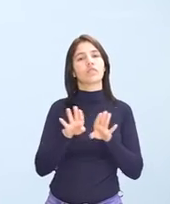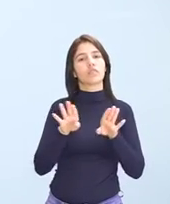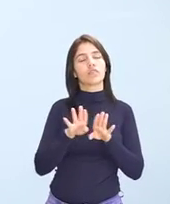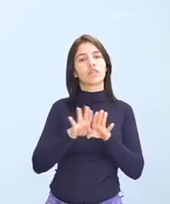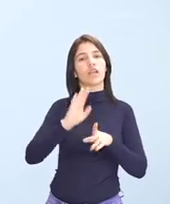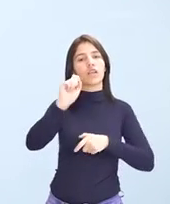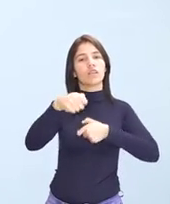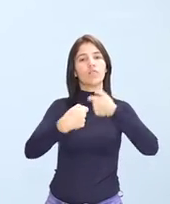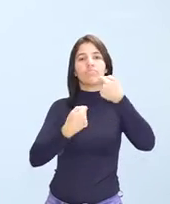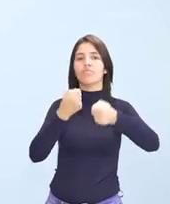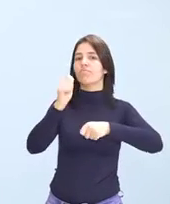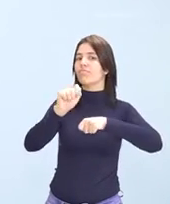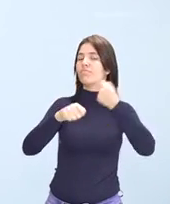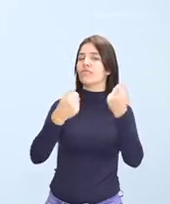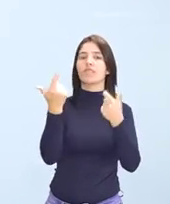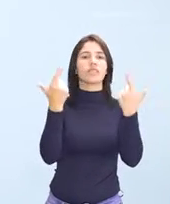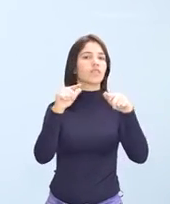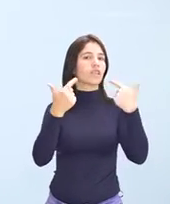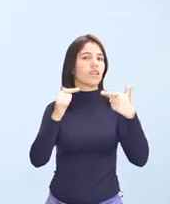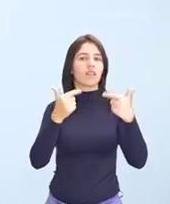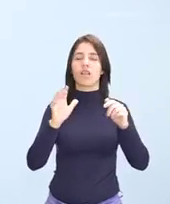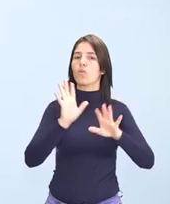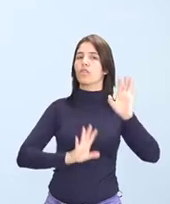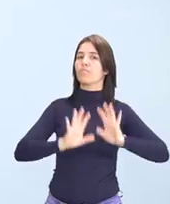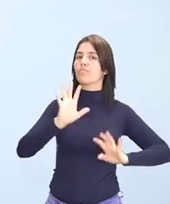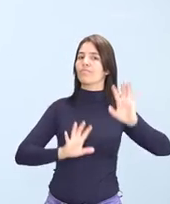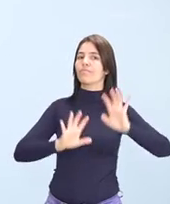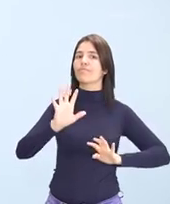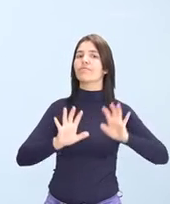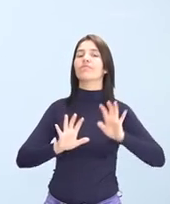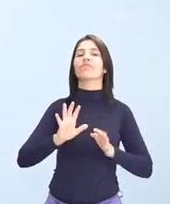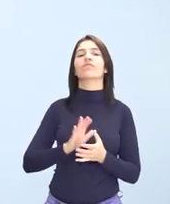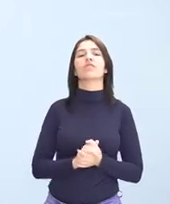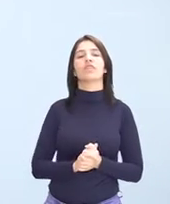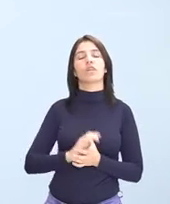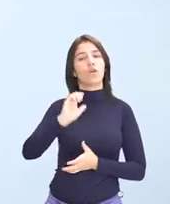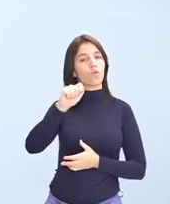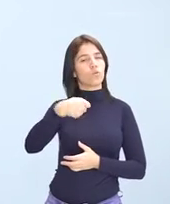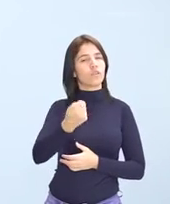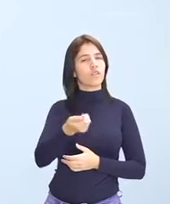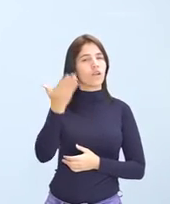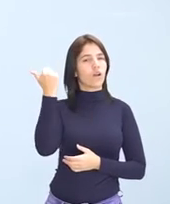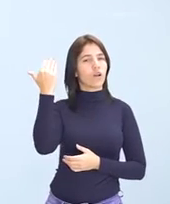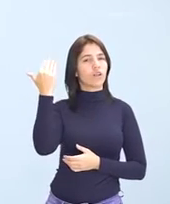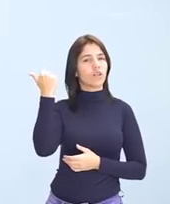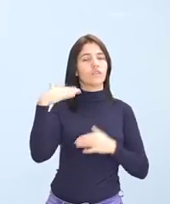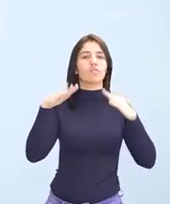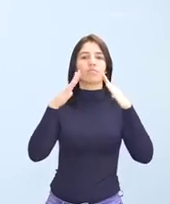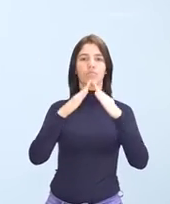também sinais que não têm movimento, como o sinal que a gente já aprendeu anteriormente